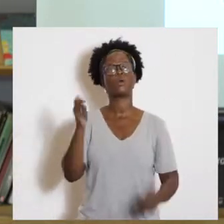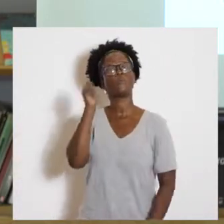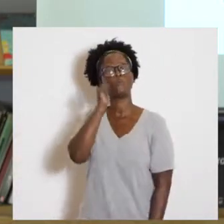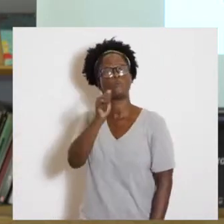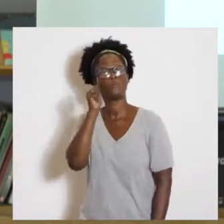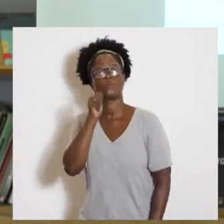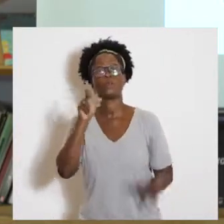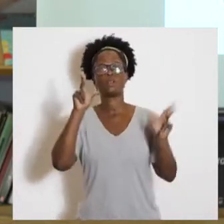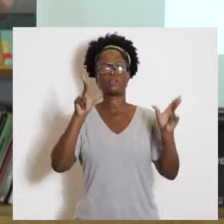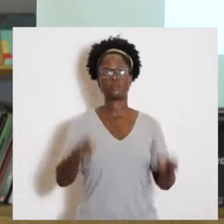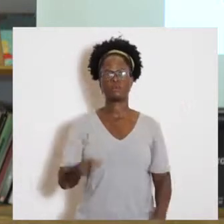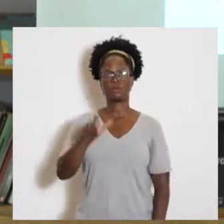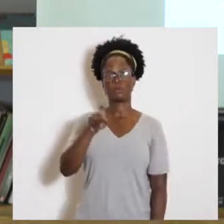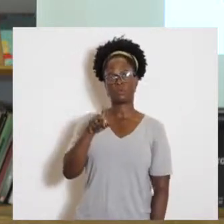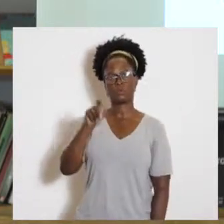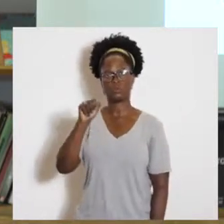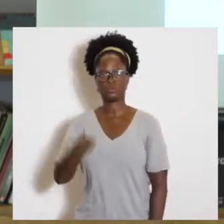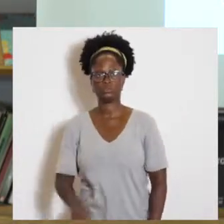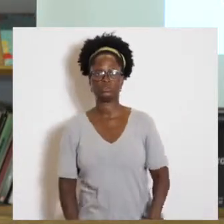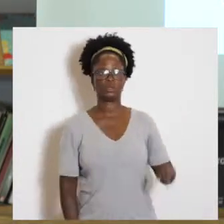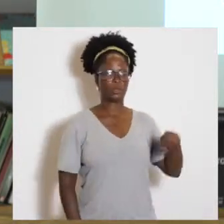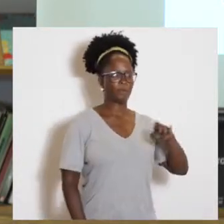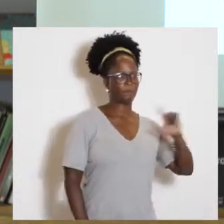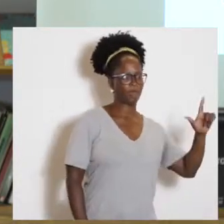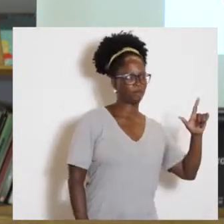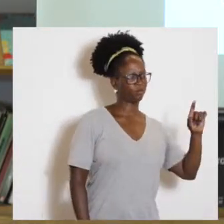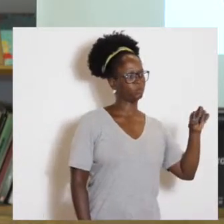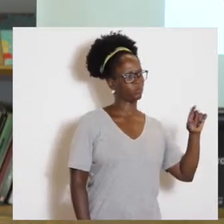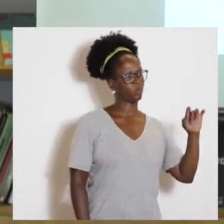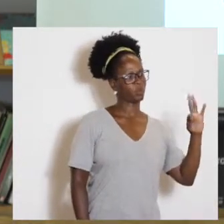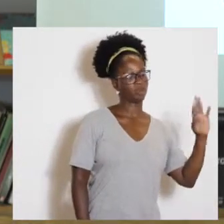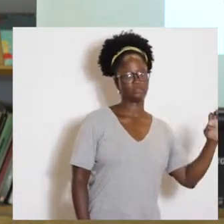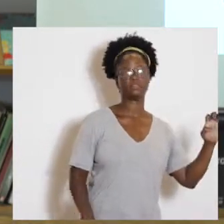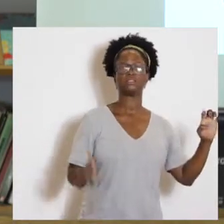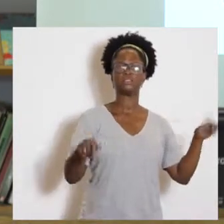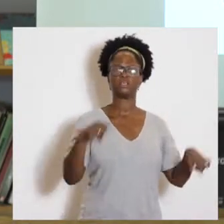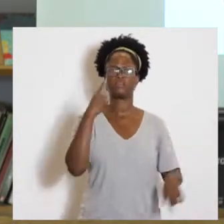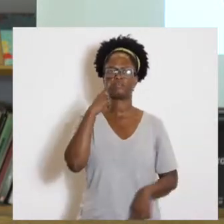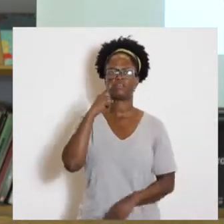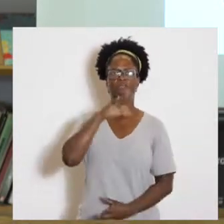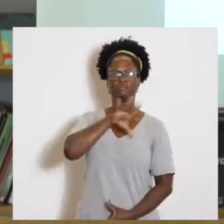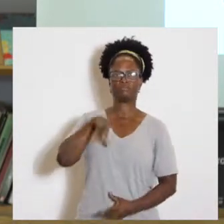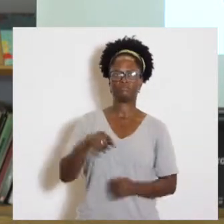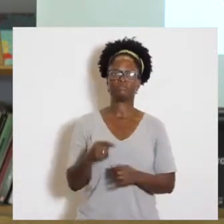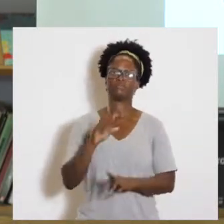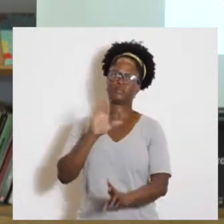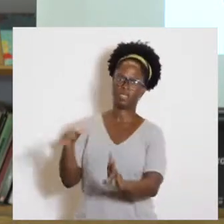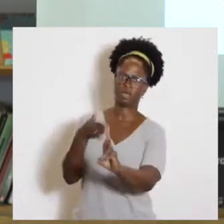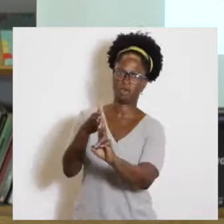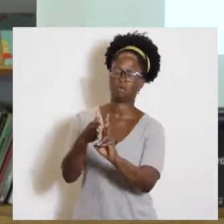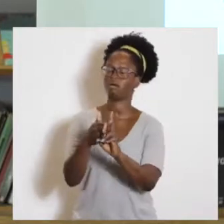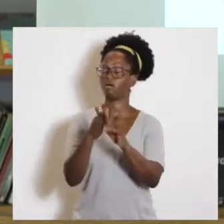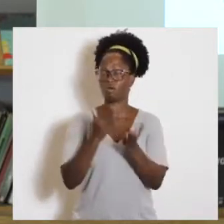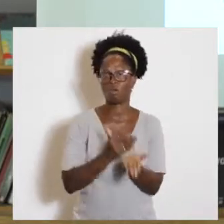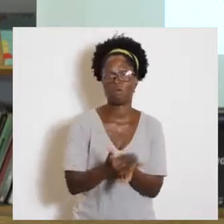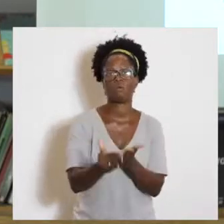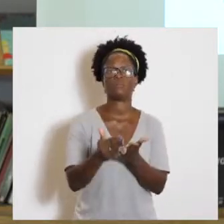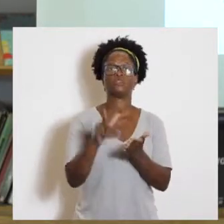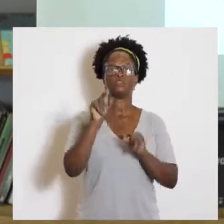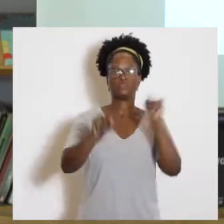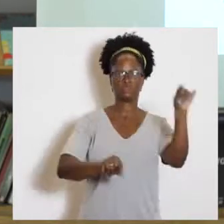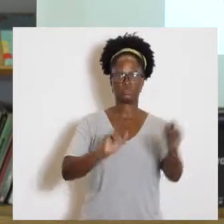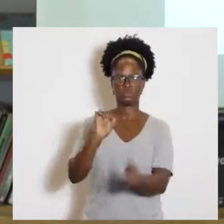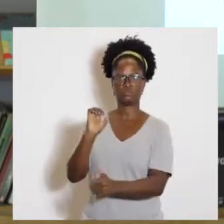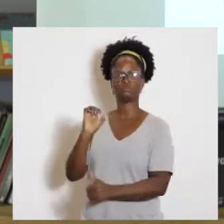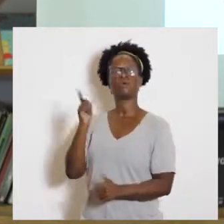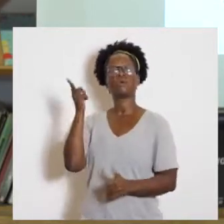mulheres como luís ribeiro como mel duarte de se representar de abrir caminho para outros que